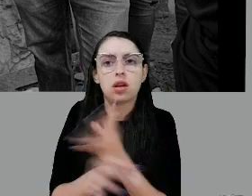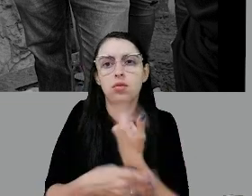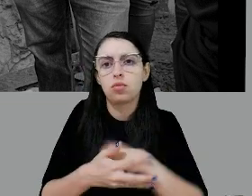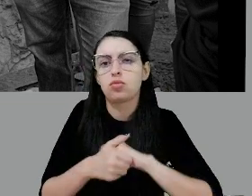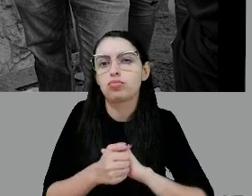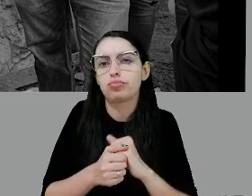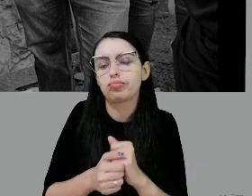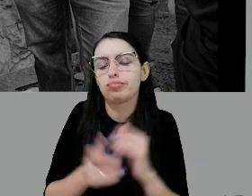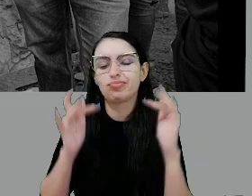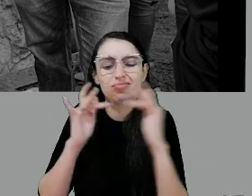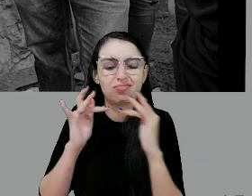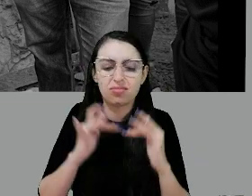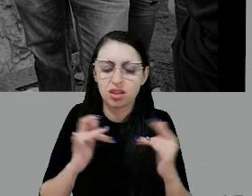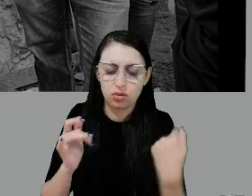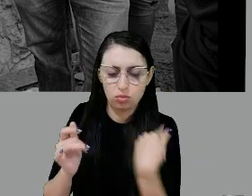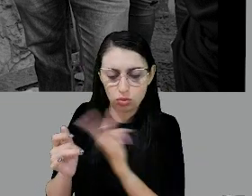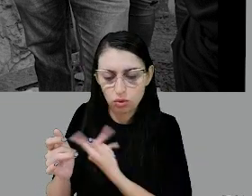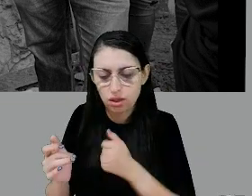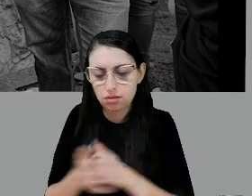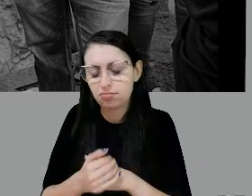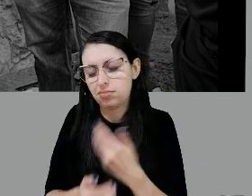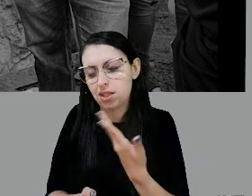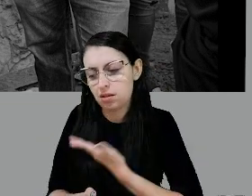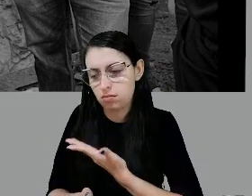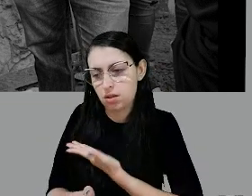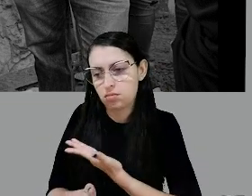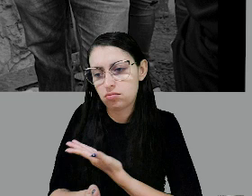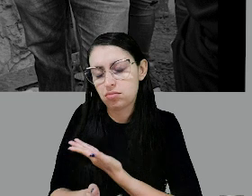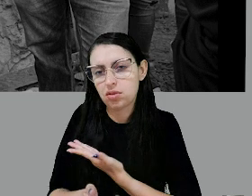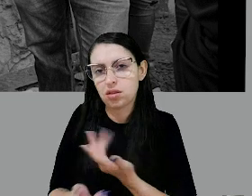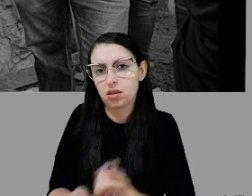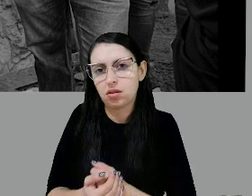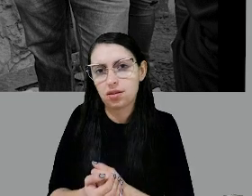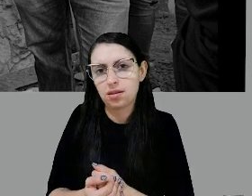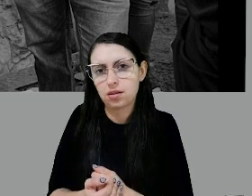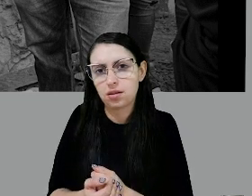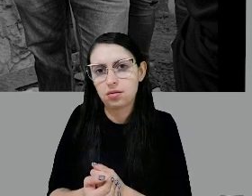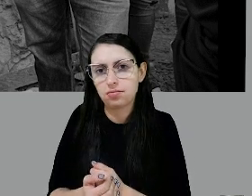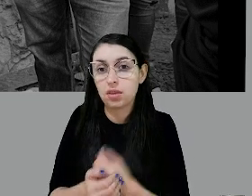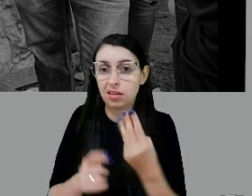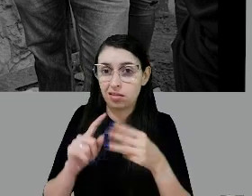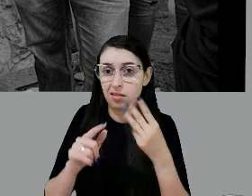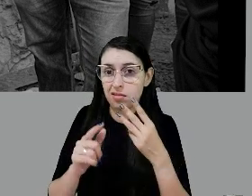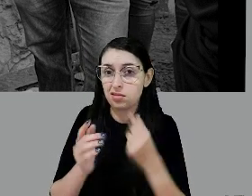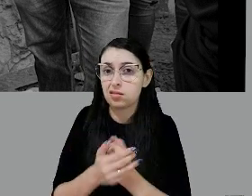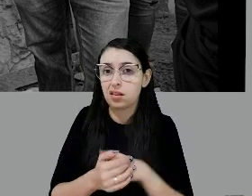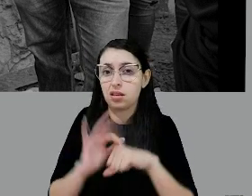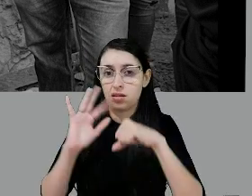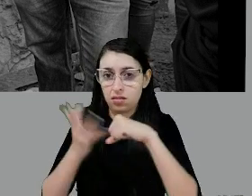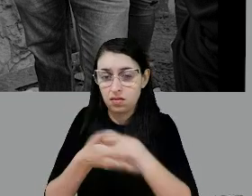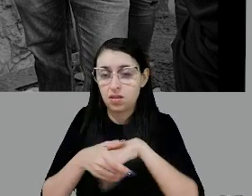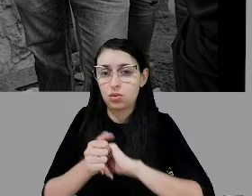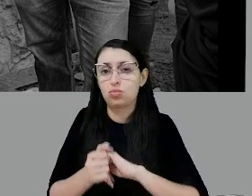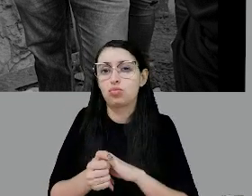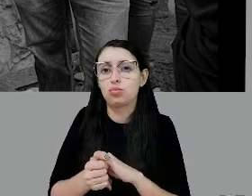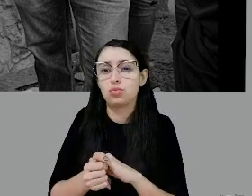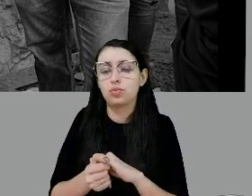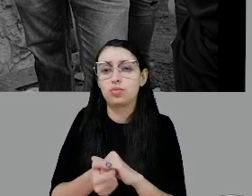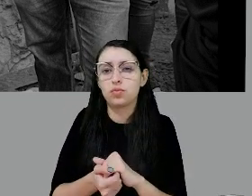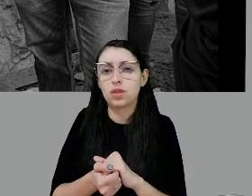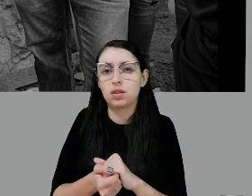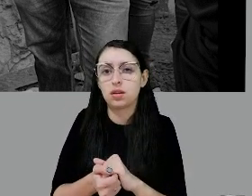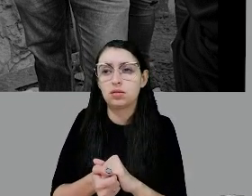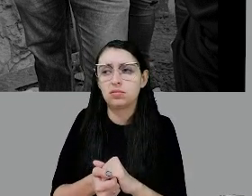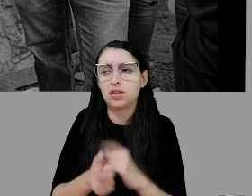pandemia nos afetou a todos. Inclusive, tem amigos meus agora que pegaram agora a tal da terceira onda. E é uma